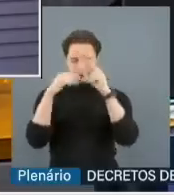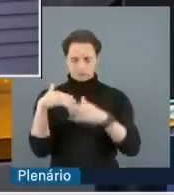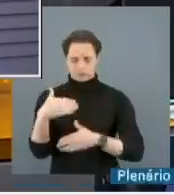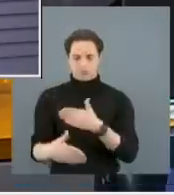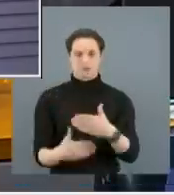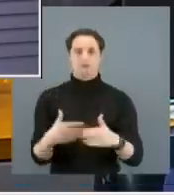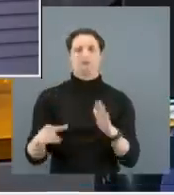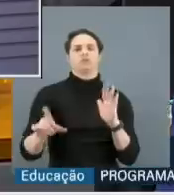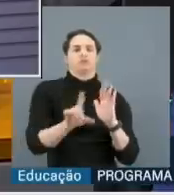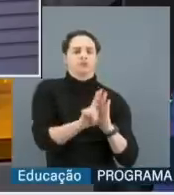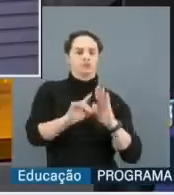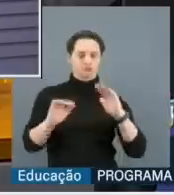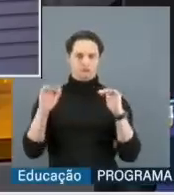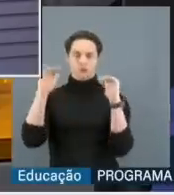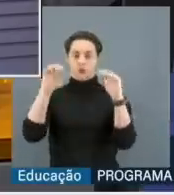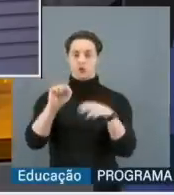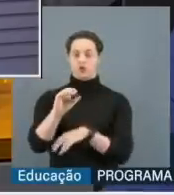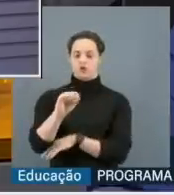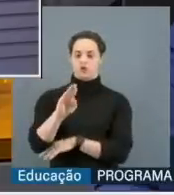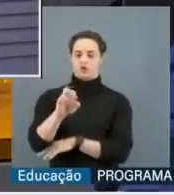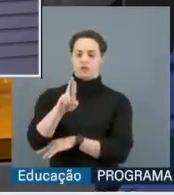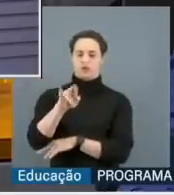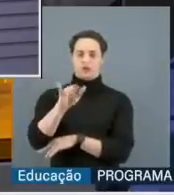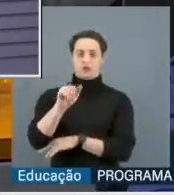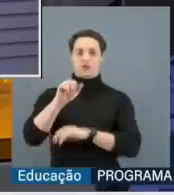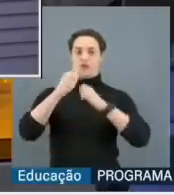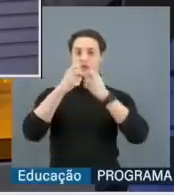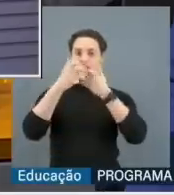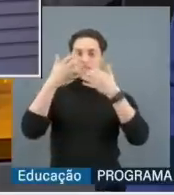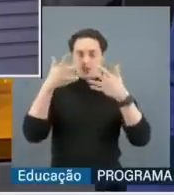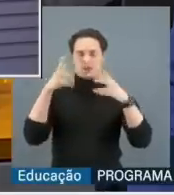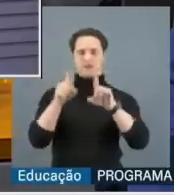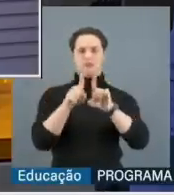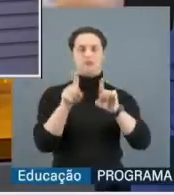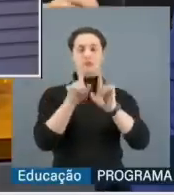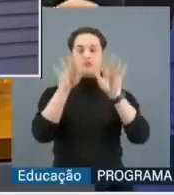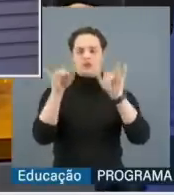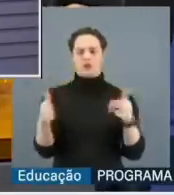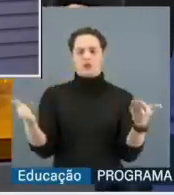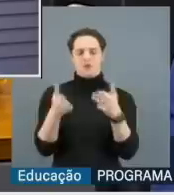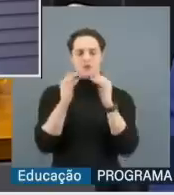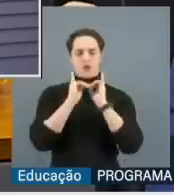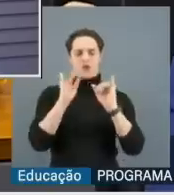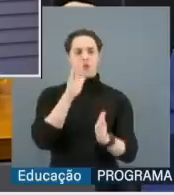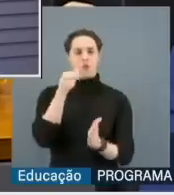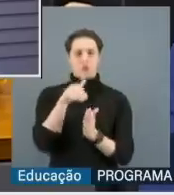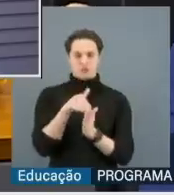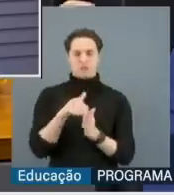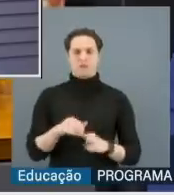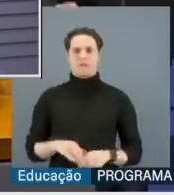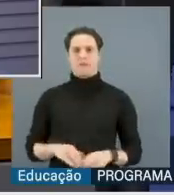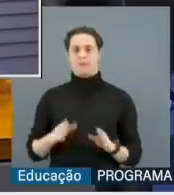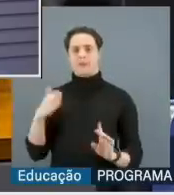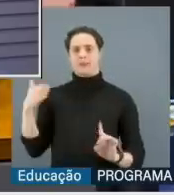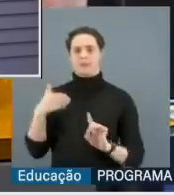questionamentos dos parlamentares. Deputados e senadores que fazem parte deste colegiado. Vamos a Brasília, Cláudio Dantas também com a gente.